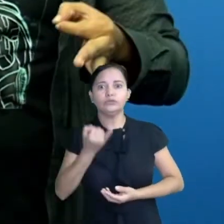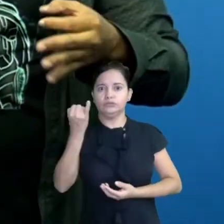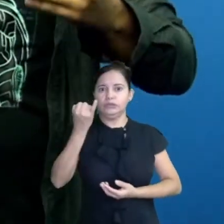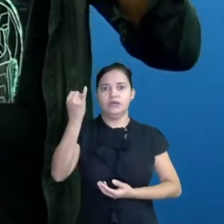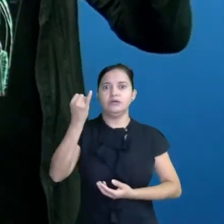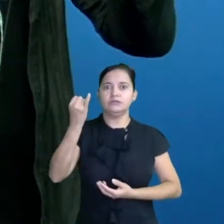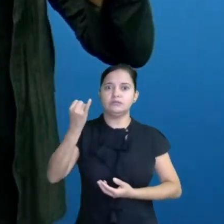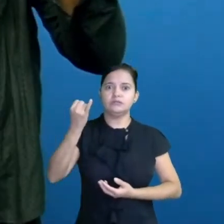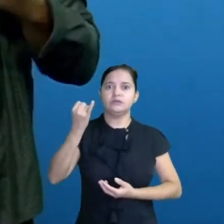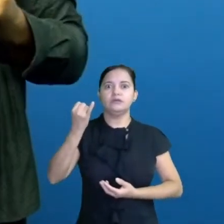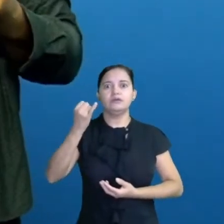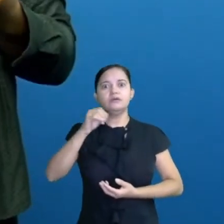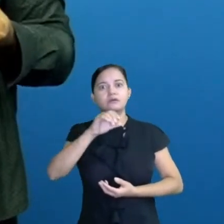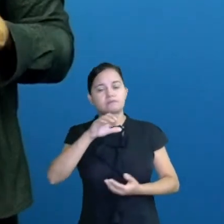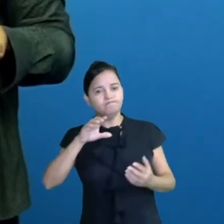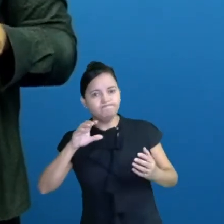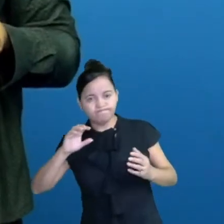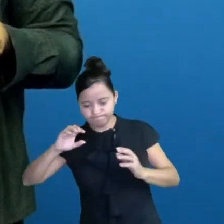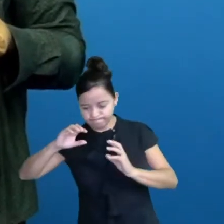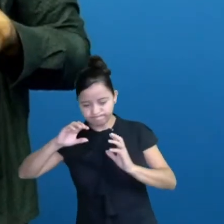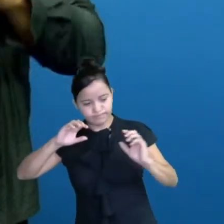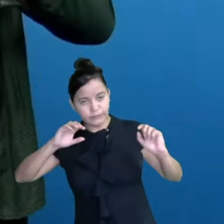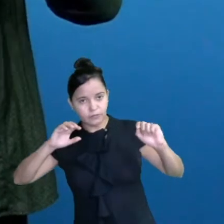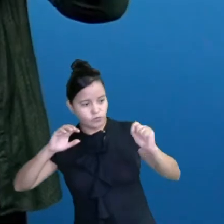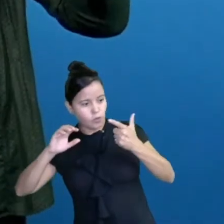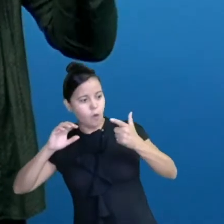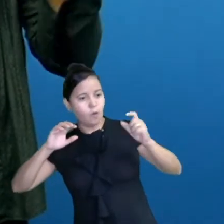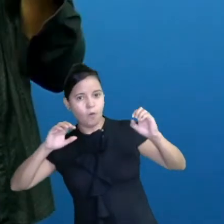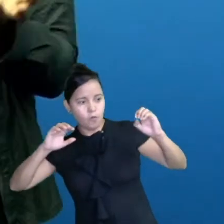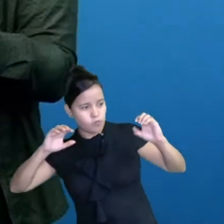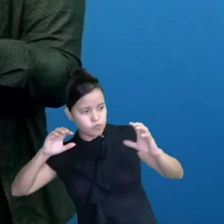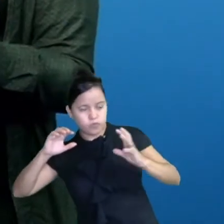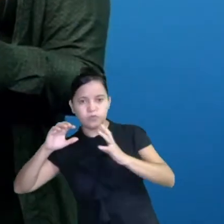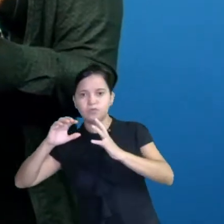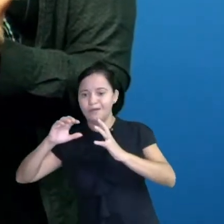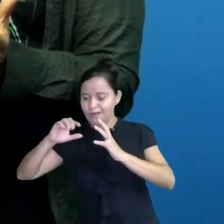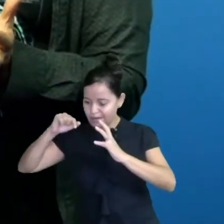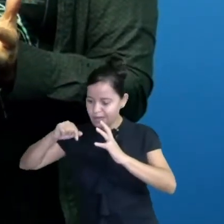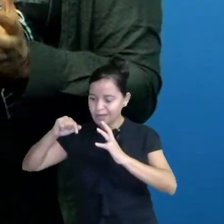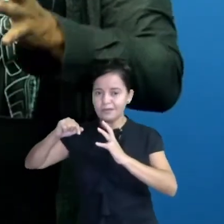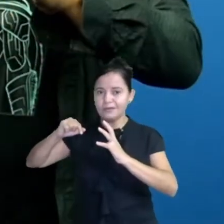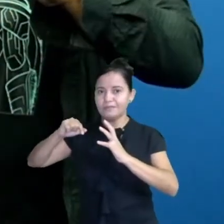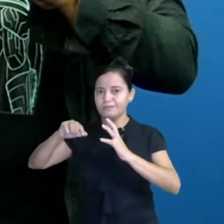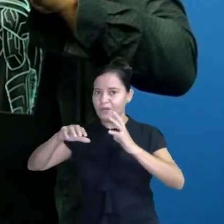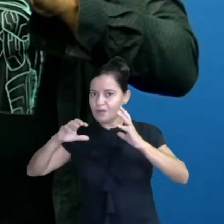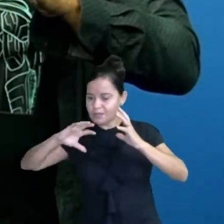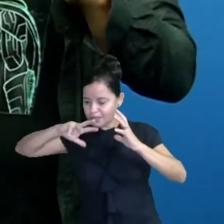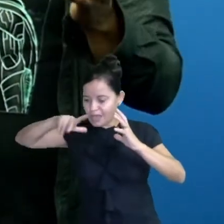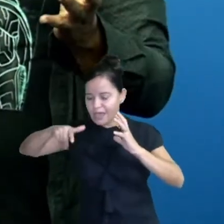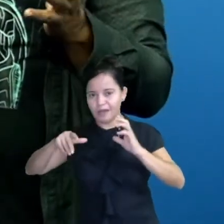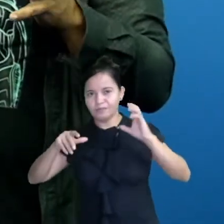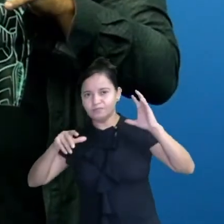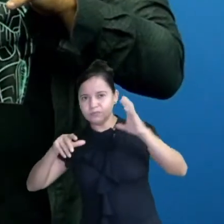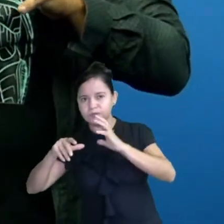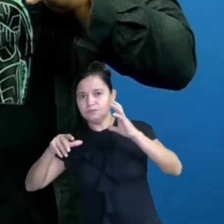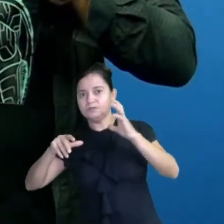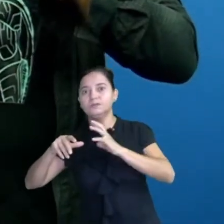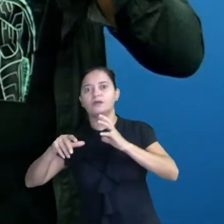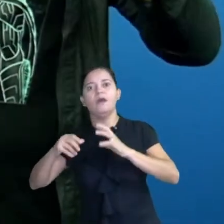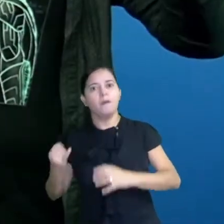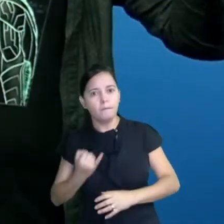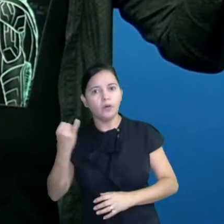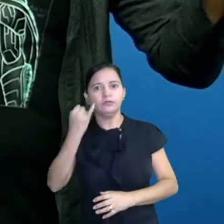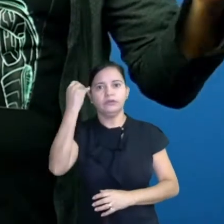camada de ozônio para a gente ter uma qualidade de vida. Esse protetor solar feito pelo nosso planeta, ou melhor,